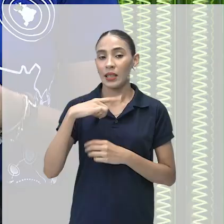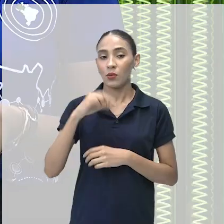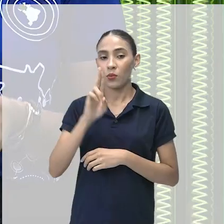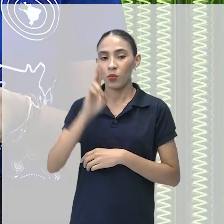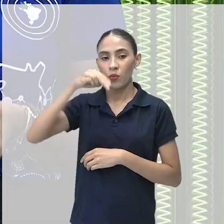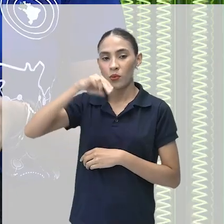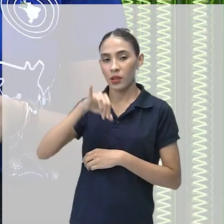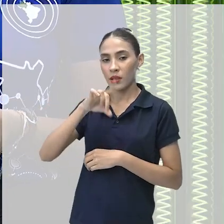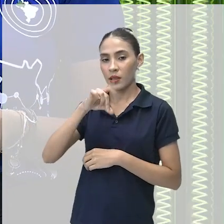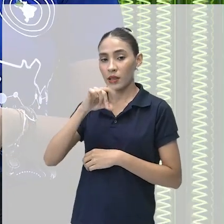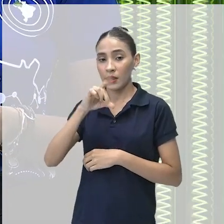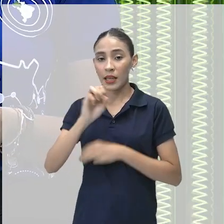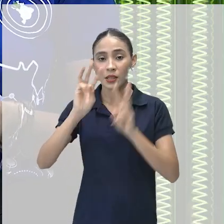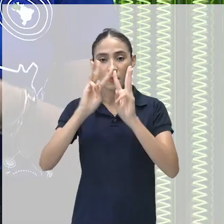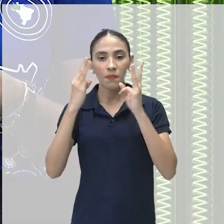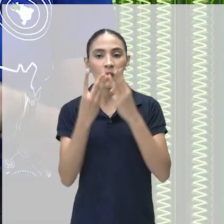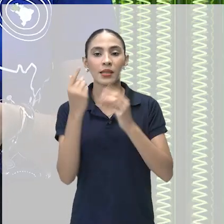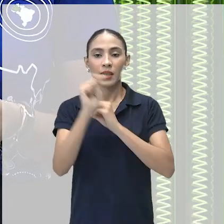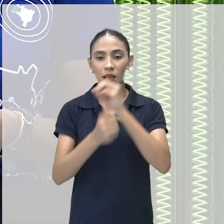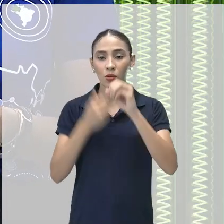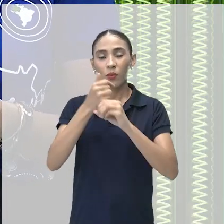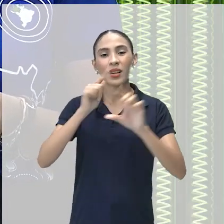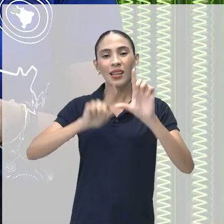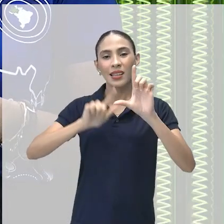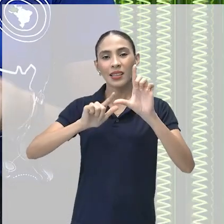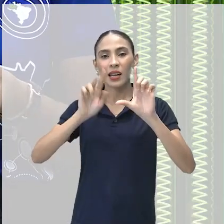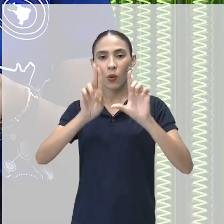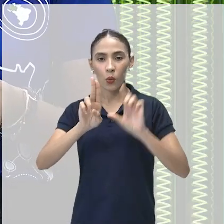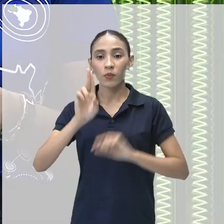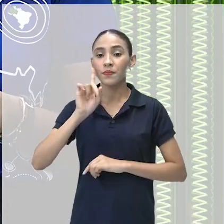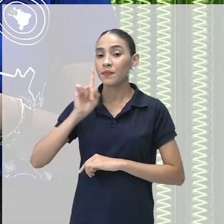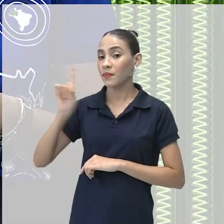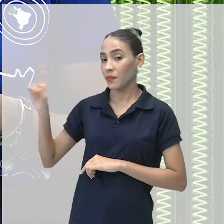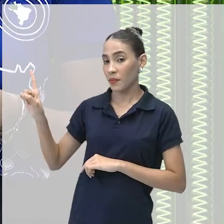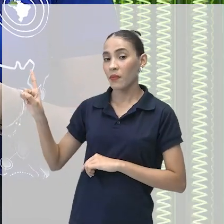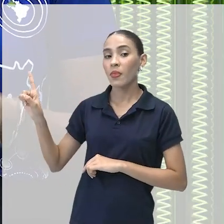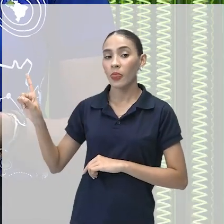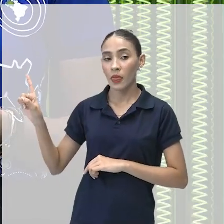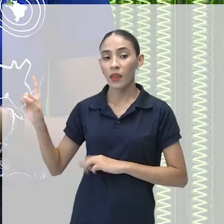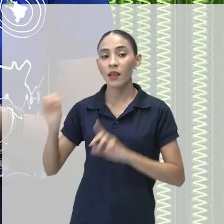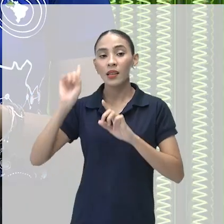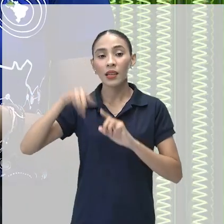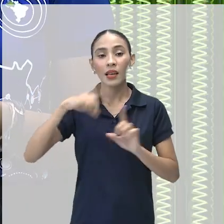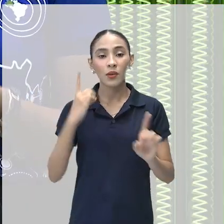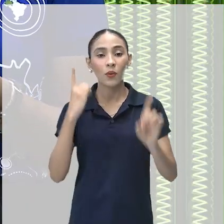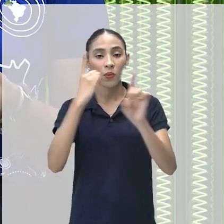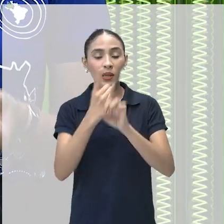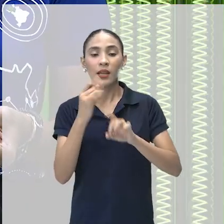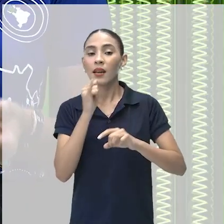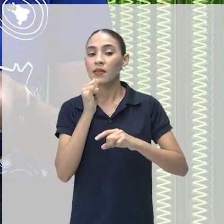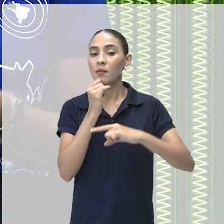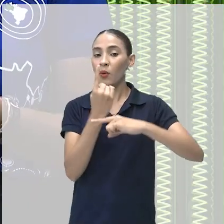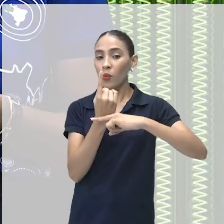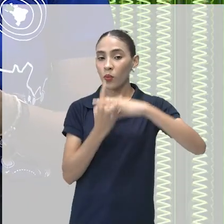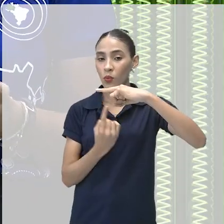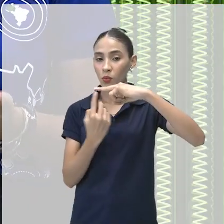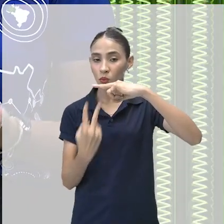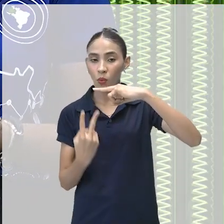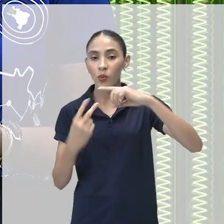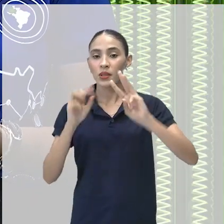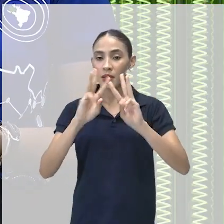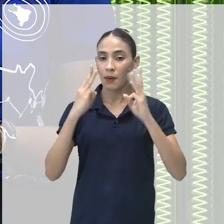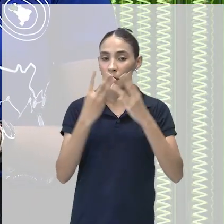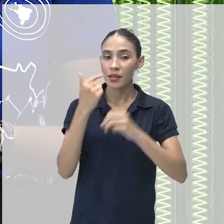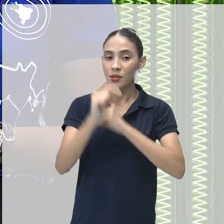em uma unidade de massa atômica, que é o U que vocês podem observar, que é definida como 1/12